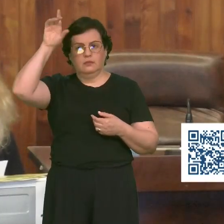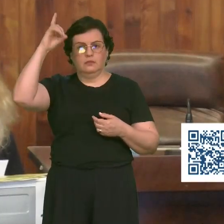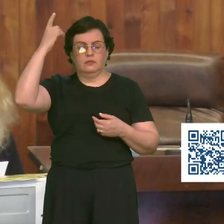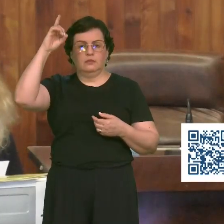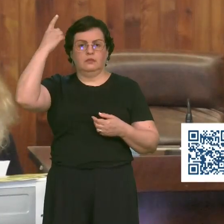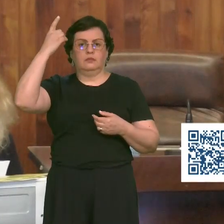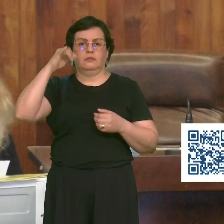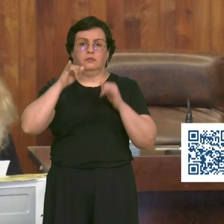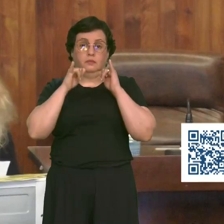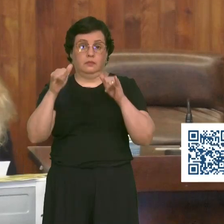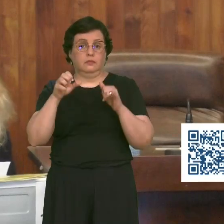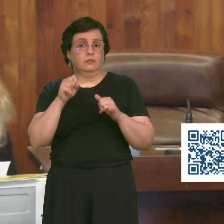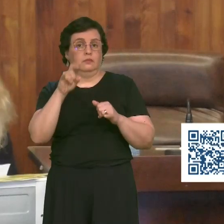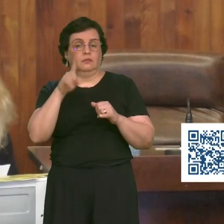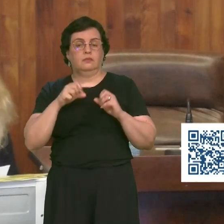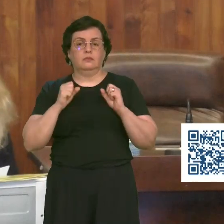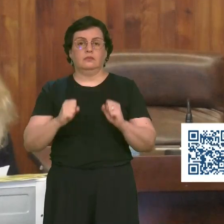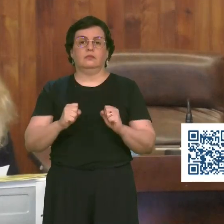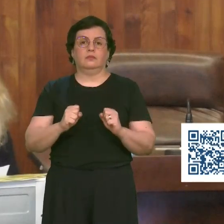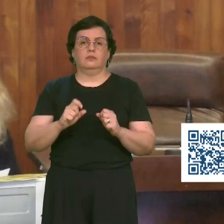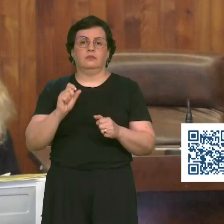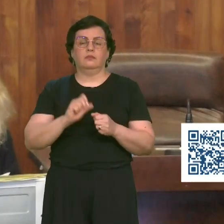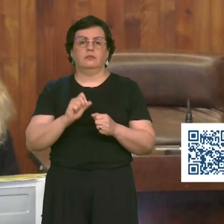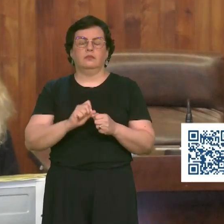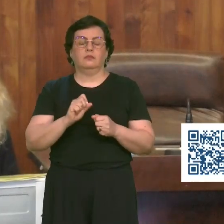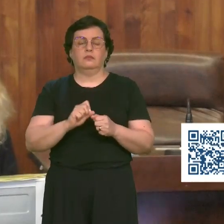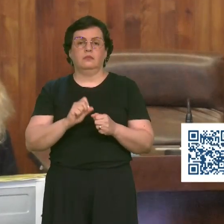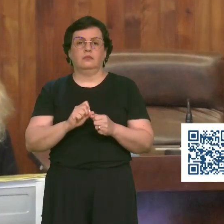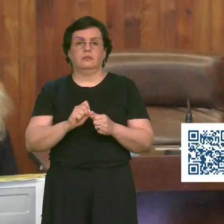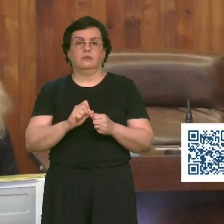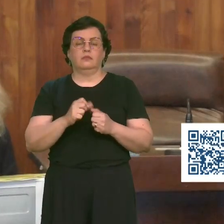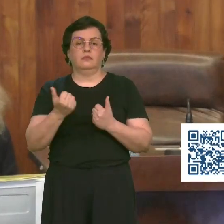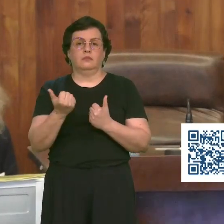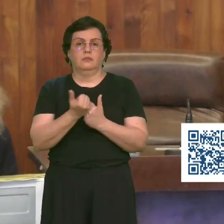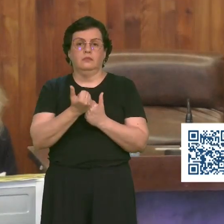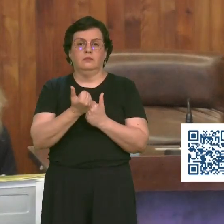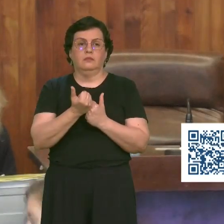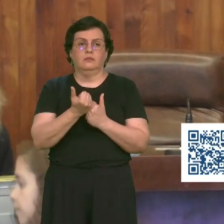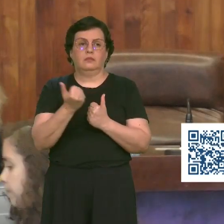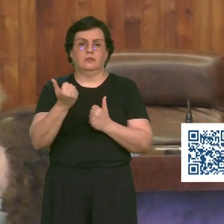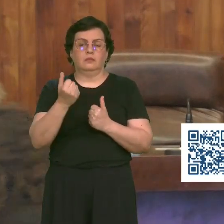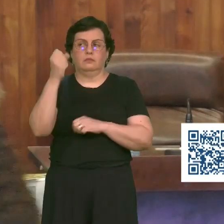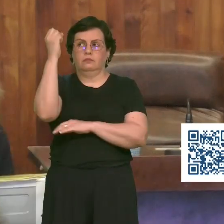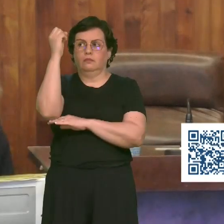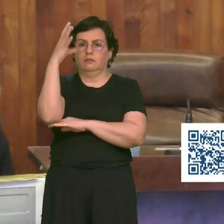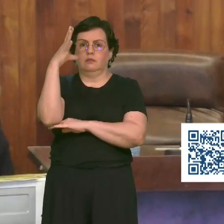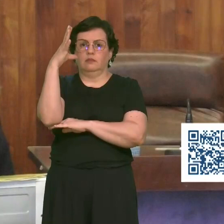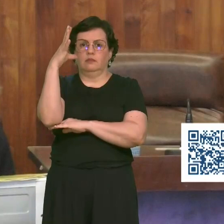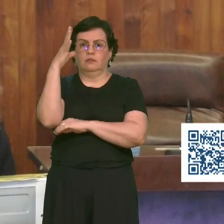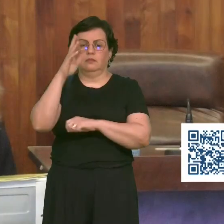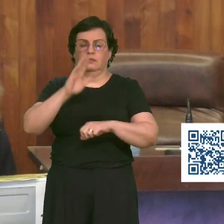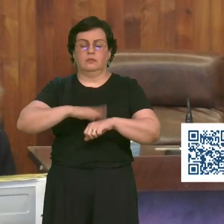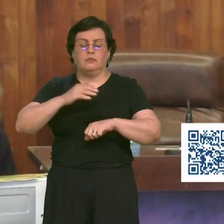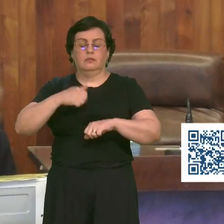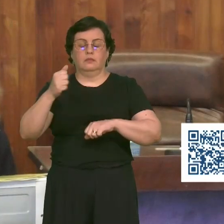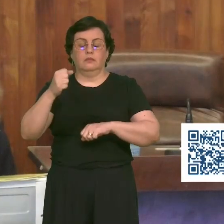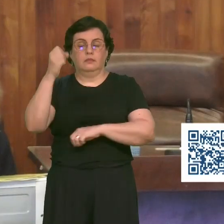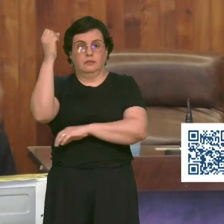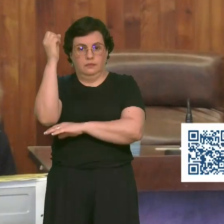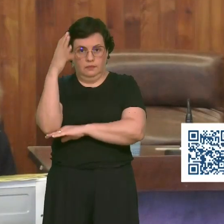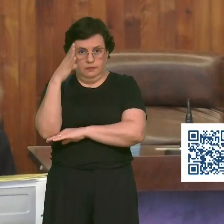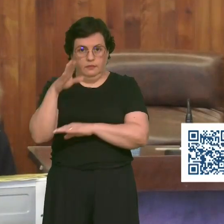Alonso informar sobre a possibilidade de efetuar a substituição das lâmpadas e melhoria na iluminação